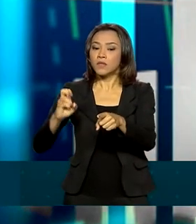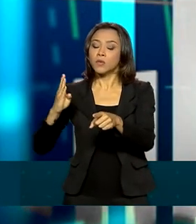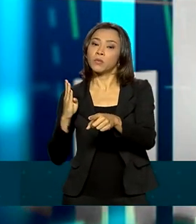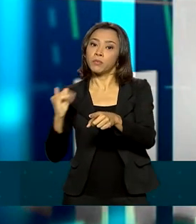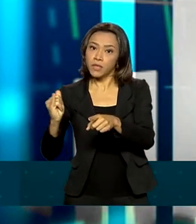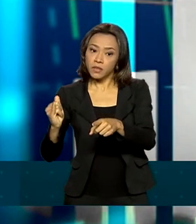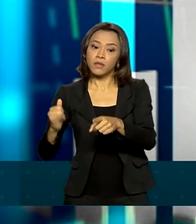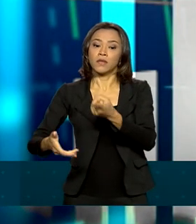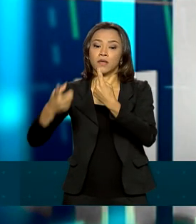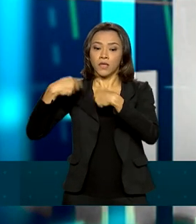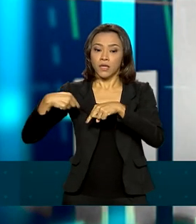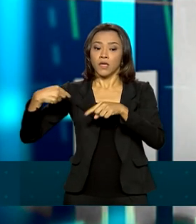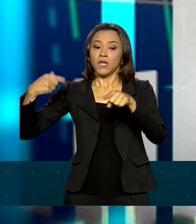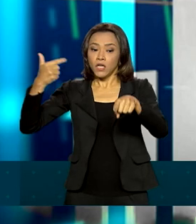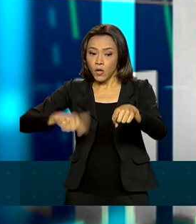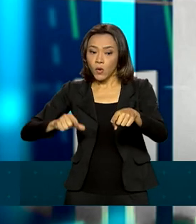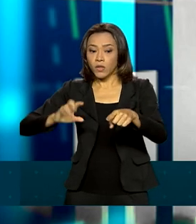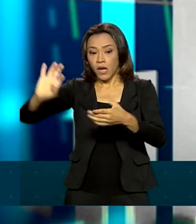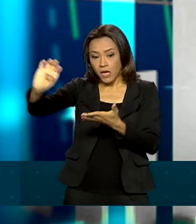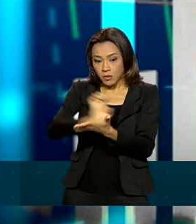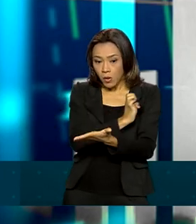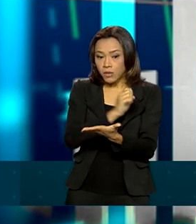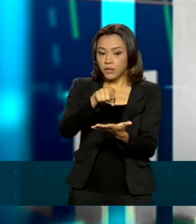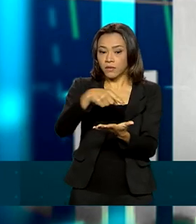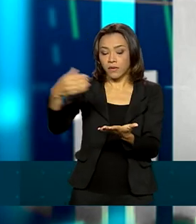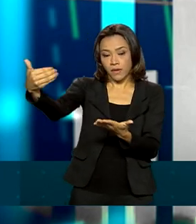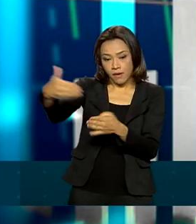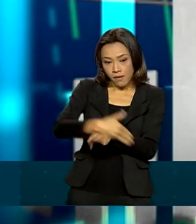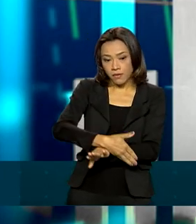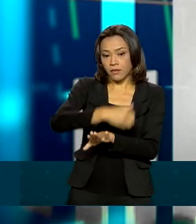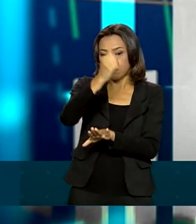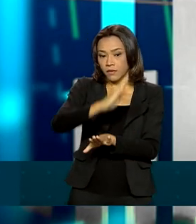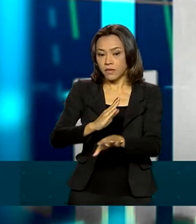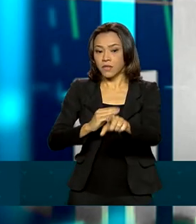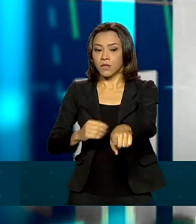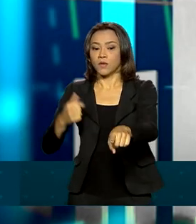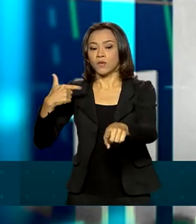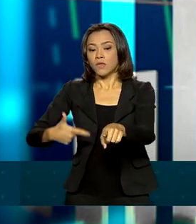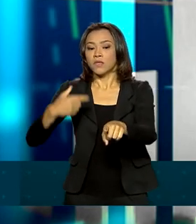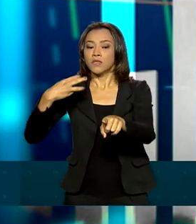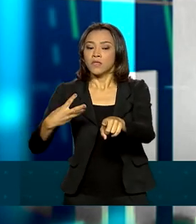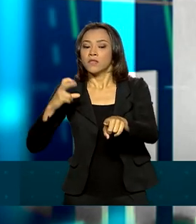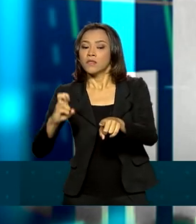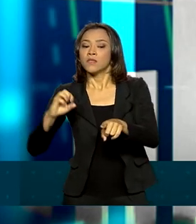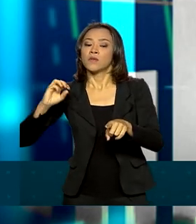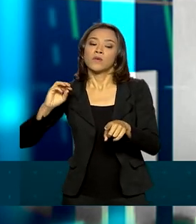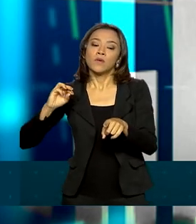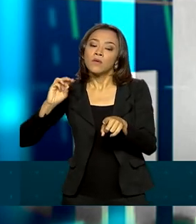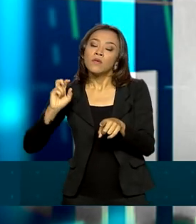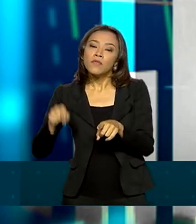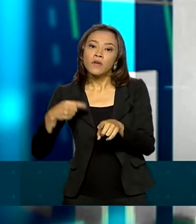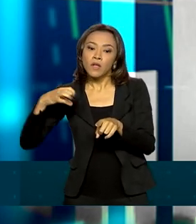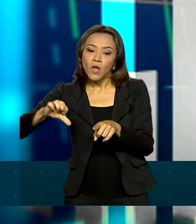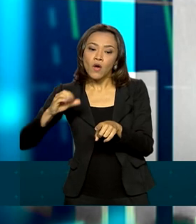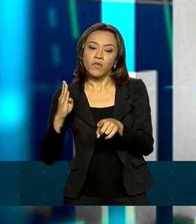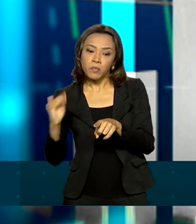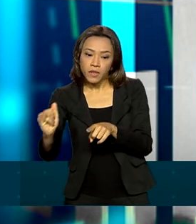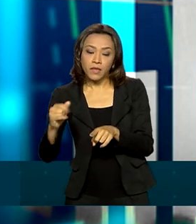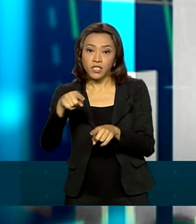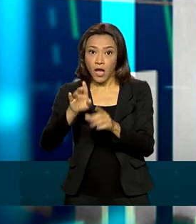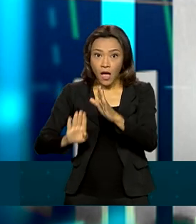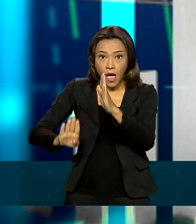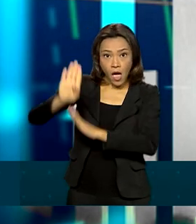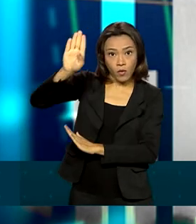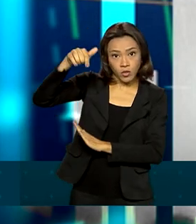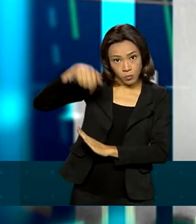importações de cerca de 67 milhões gerando um superávit de algo em torno de 58 Milhões de Dólares que já é recorde tanto